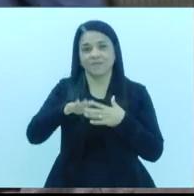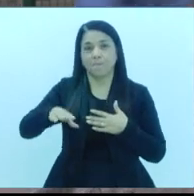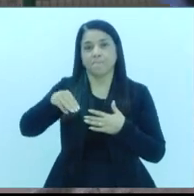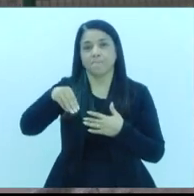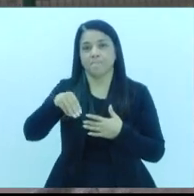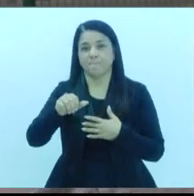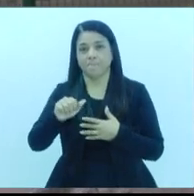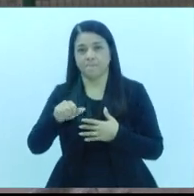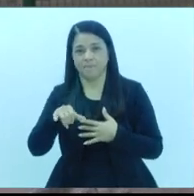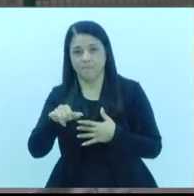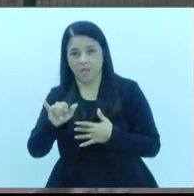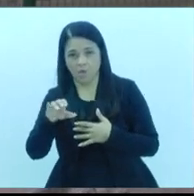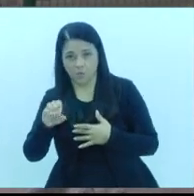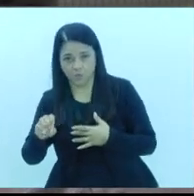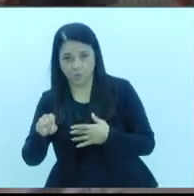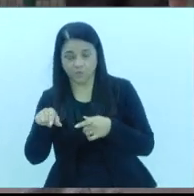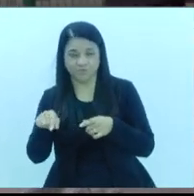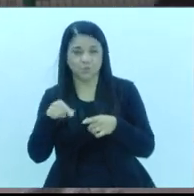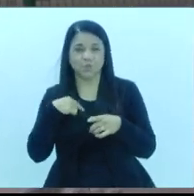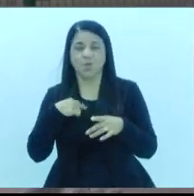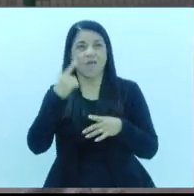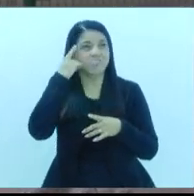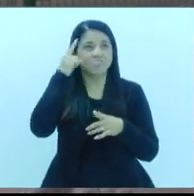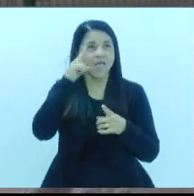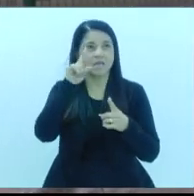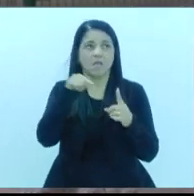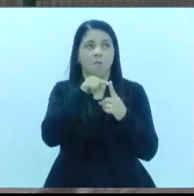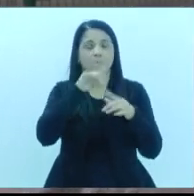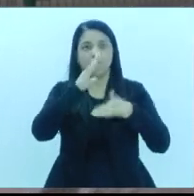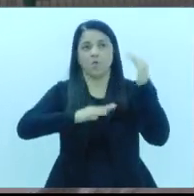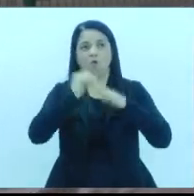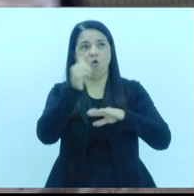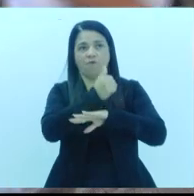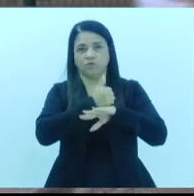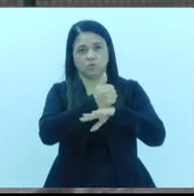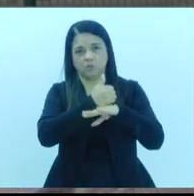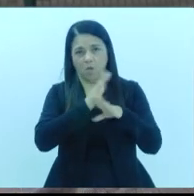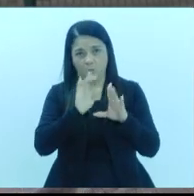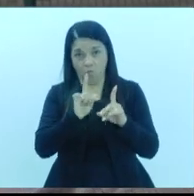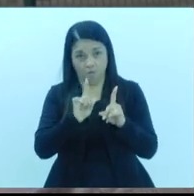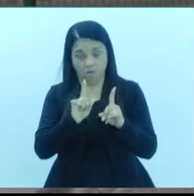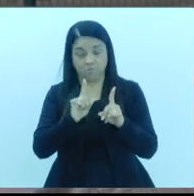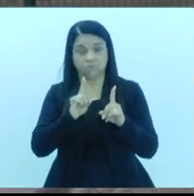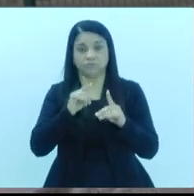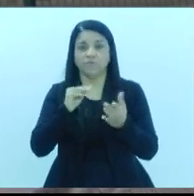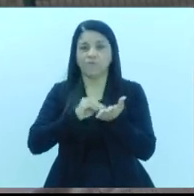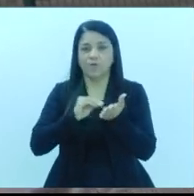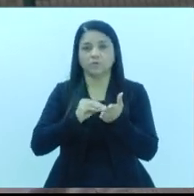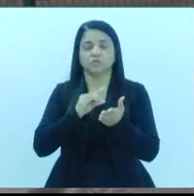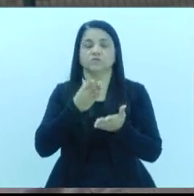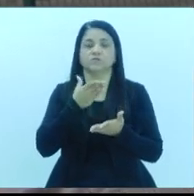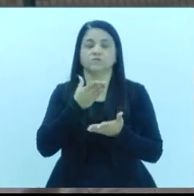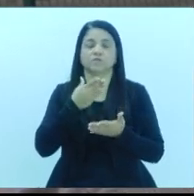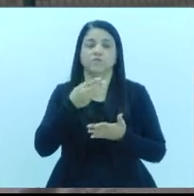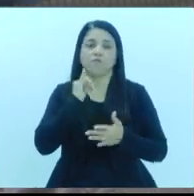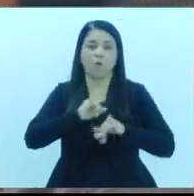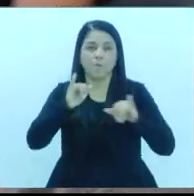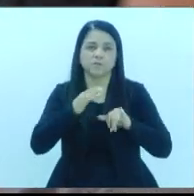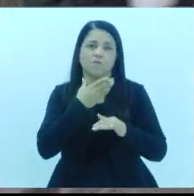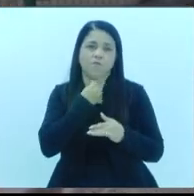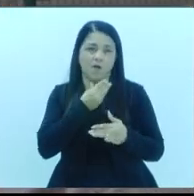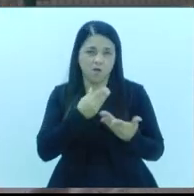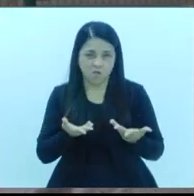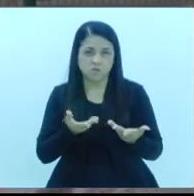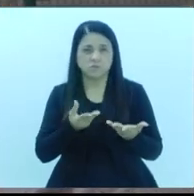formar profissionais de estudos de desinformação apenas, mas oferecer uma formação